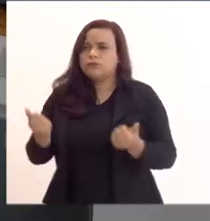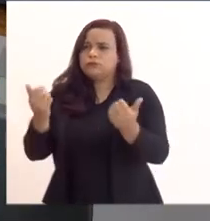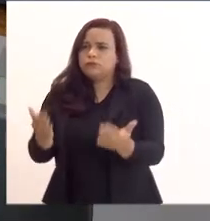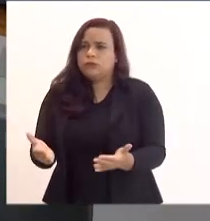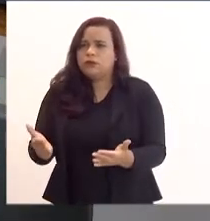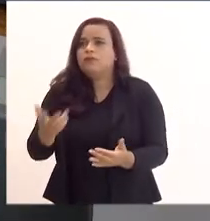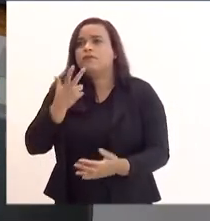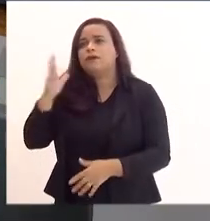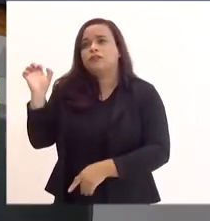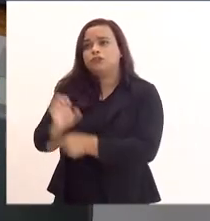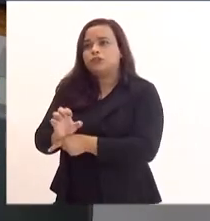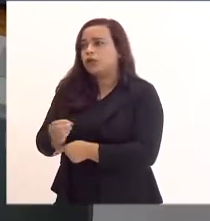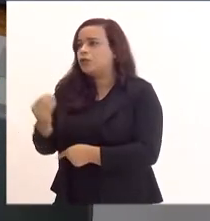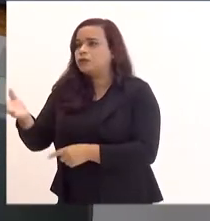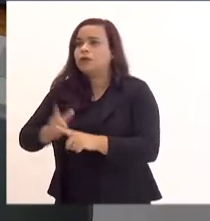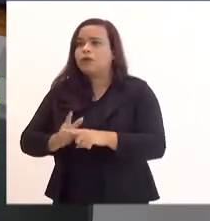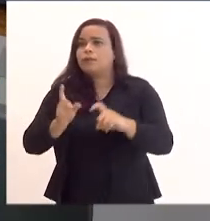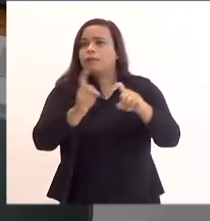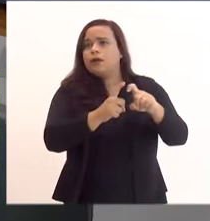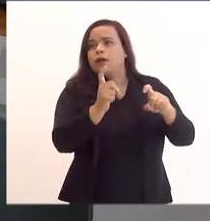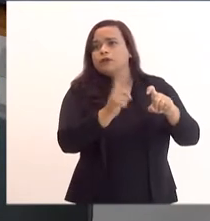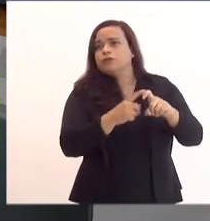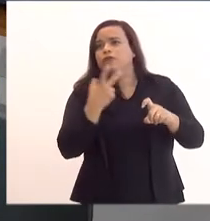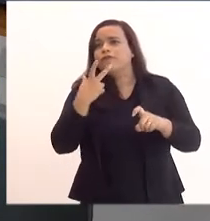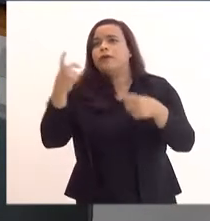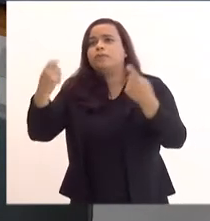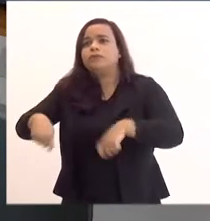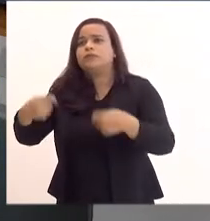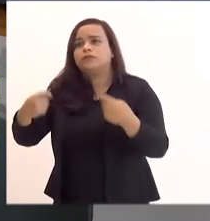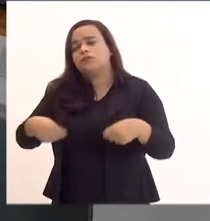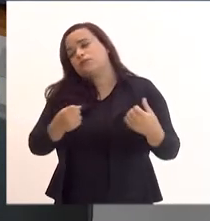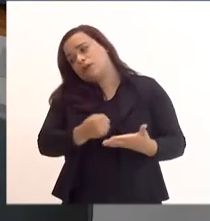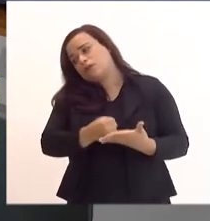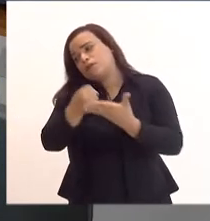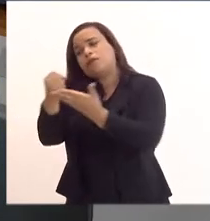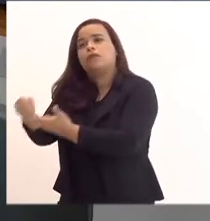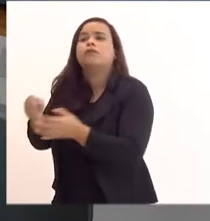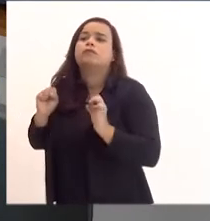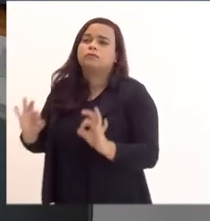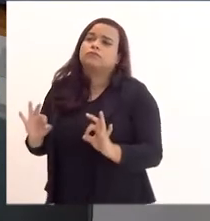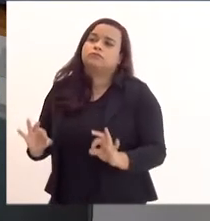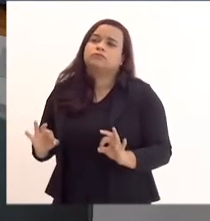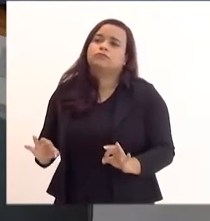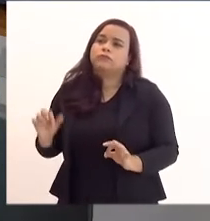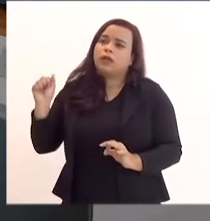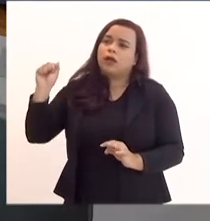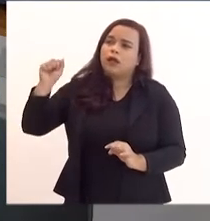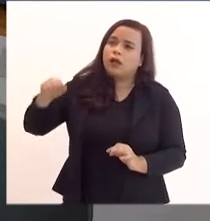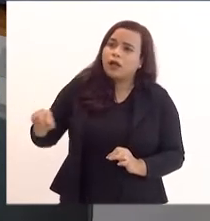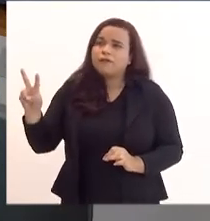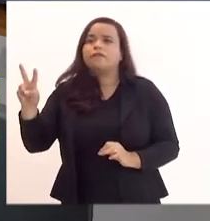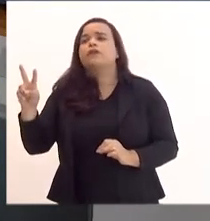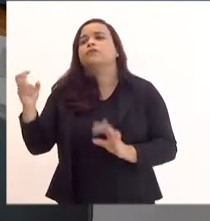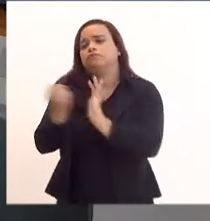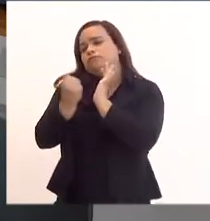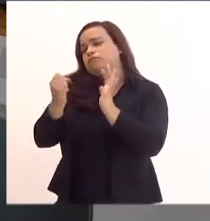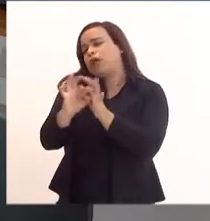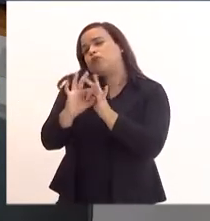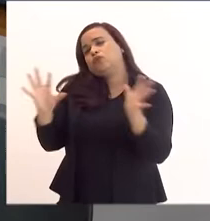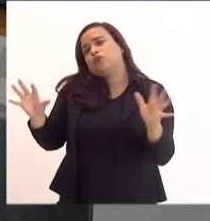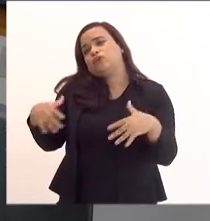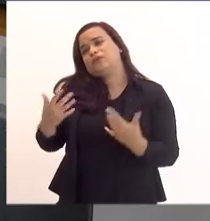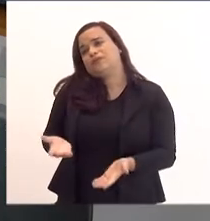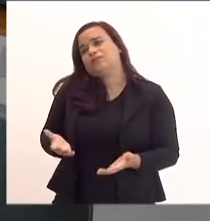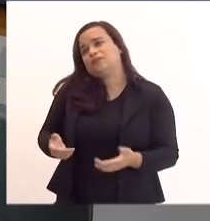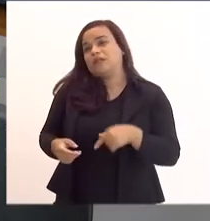médico diz que precisa e é autorizado pela Anvisa. Ou seja, isso que o deputado Amorim está dizendo, que o deputado Paulo explicou, já é